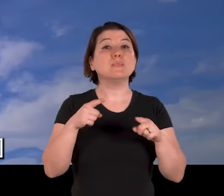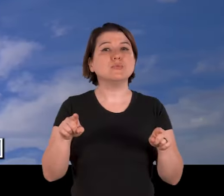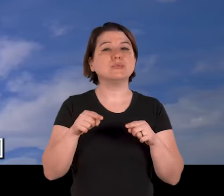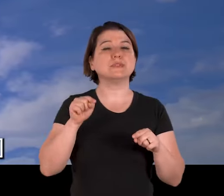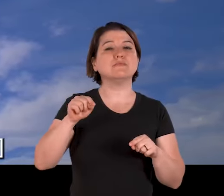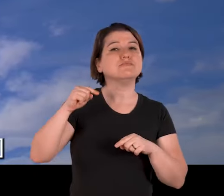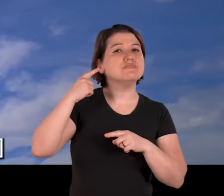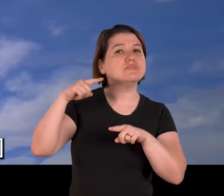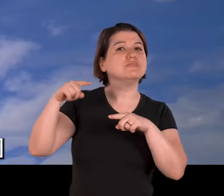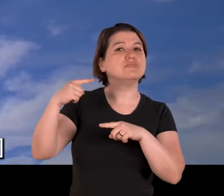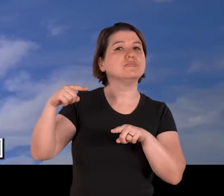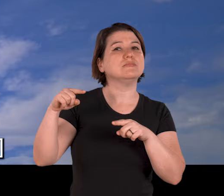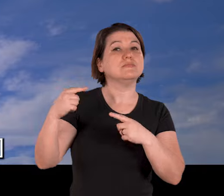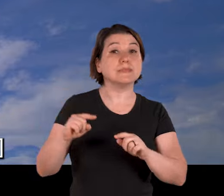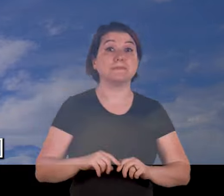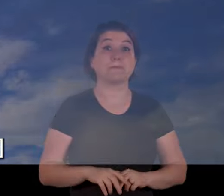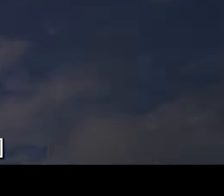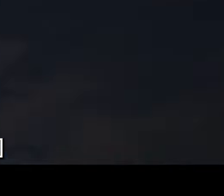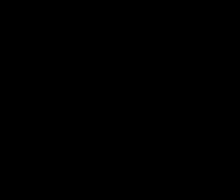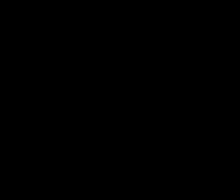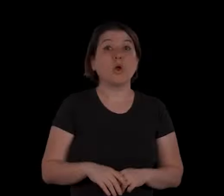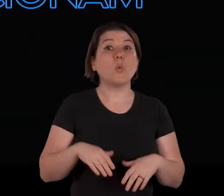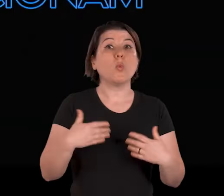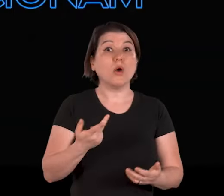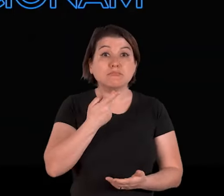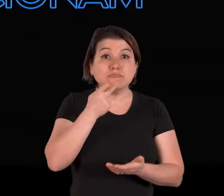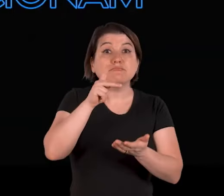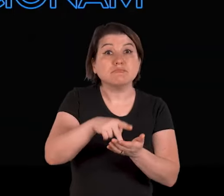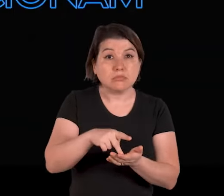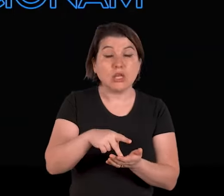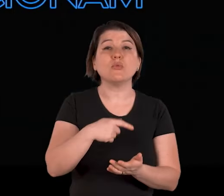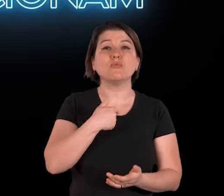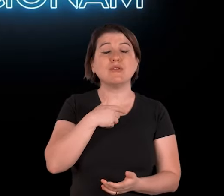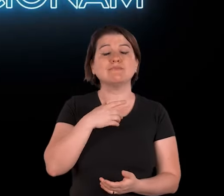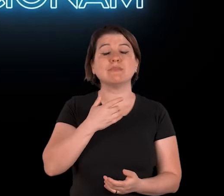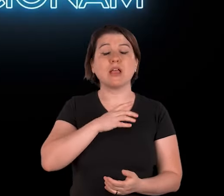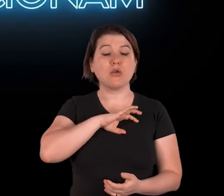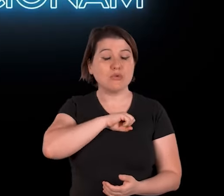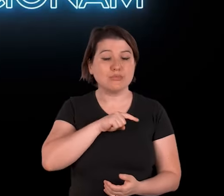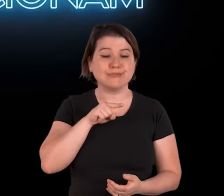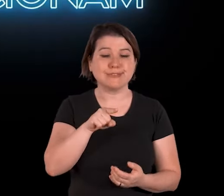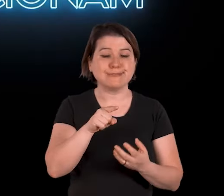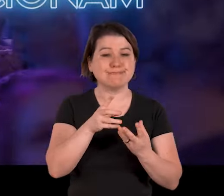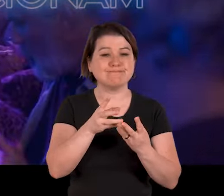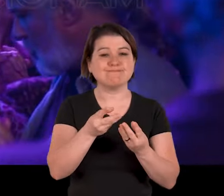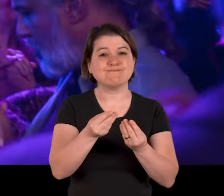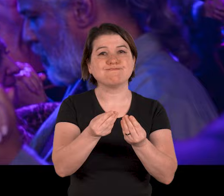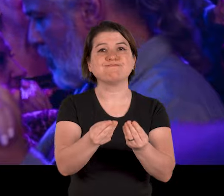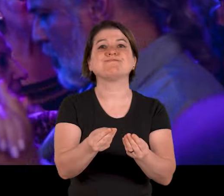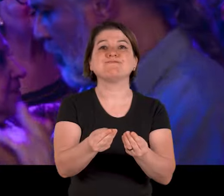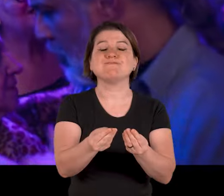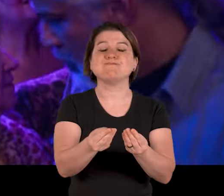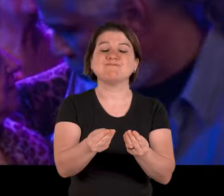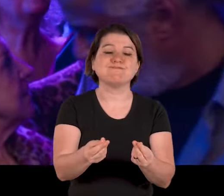a músicas que emocionam e se tornam hinos. Um rapaz barbado tocando teclado e cantando em um baile da terceira idade.